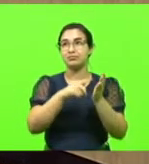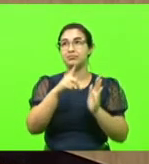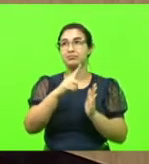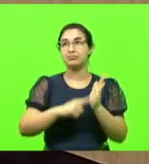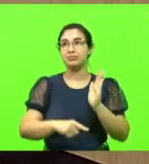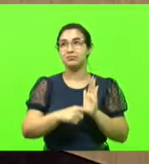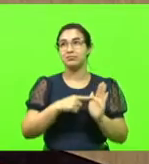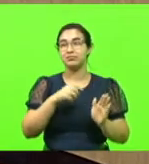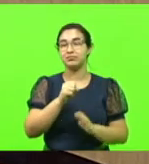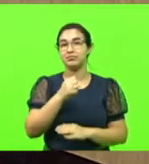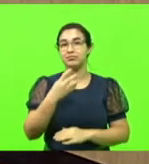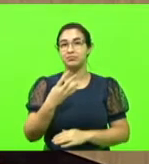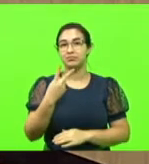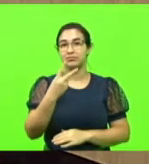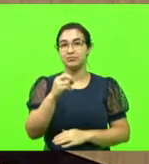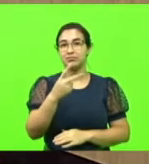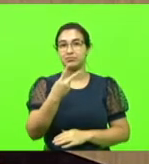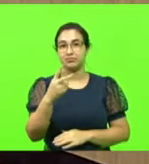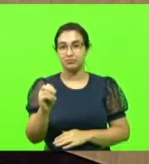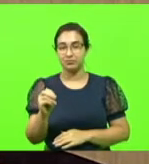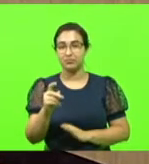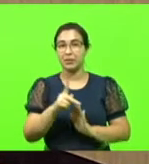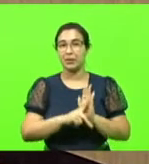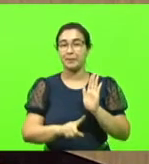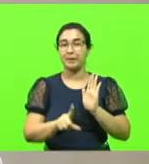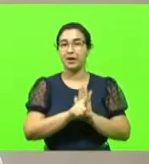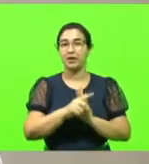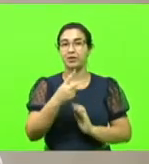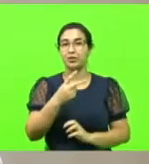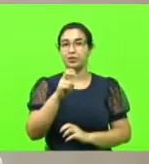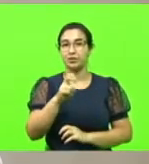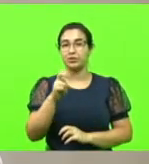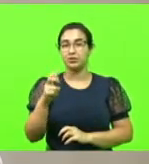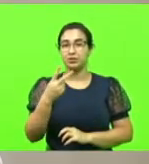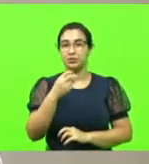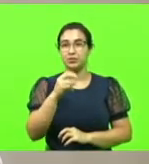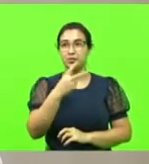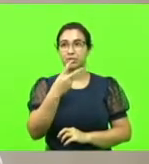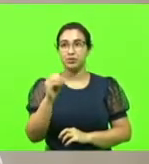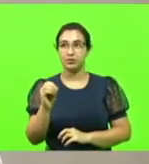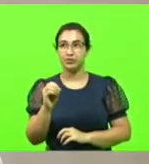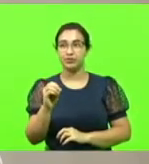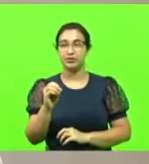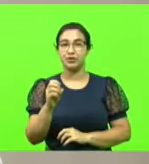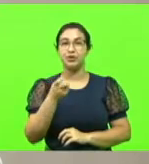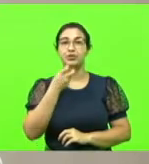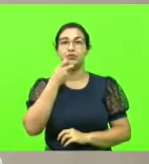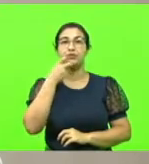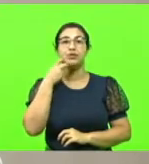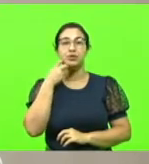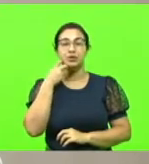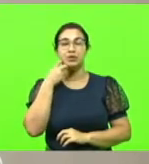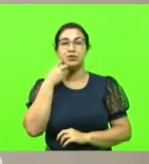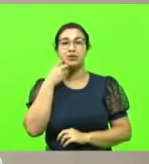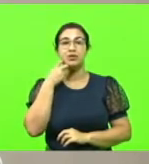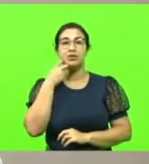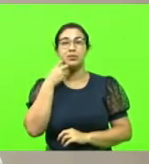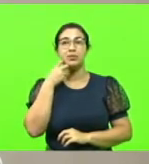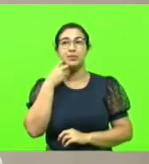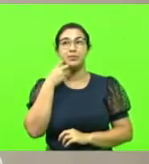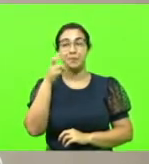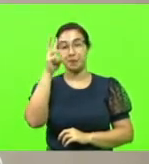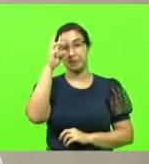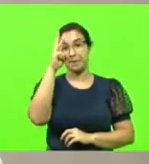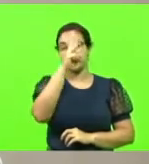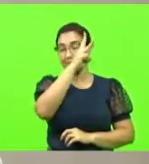584-2020, autor Governo do Estado. Veto total ao PL 255-2020, de autoria do deputado Vonney Weber, que dispõe sobre a